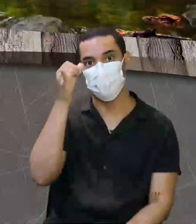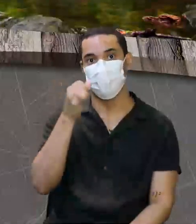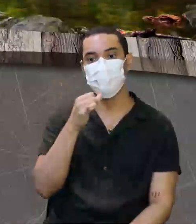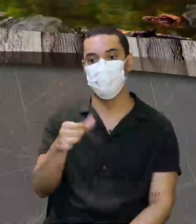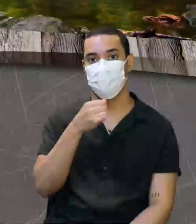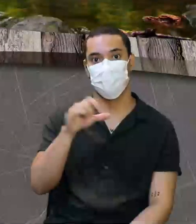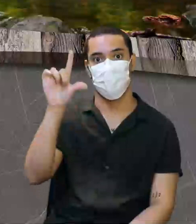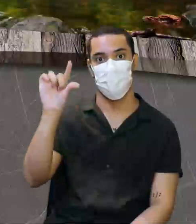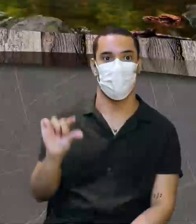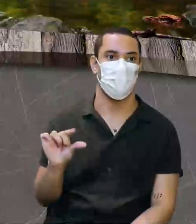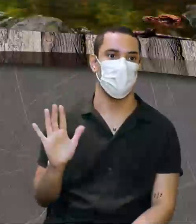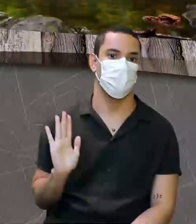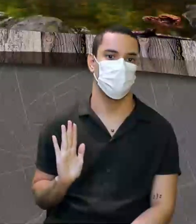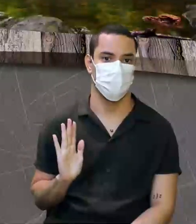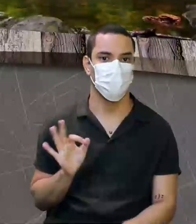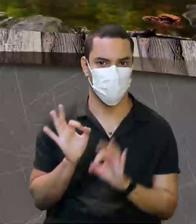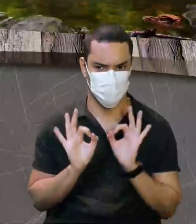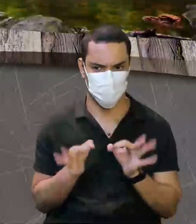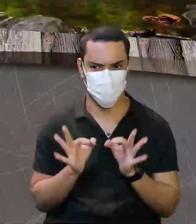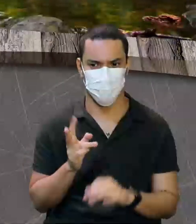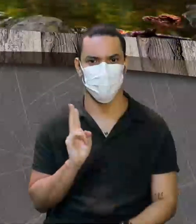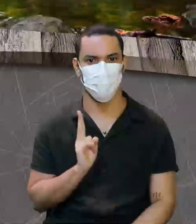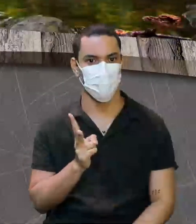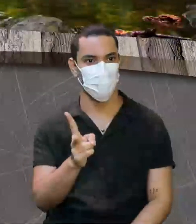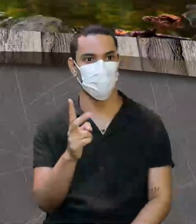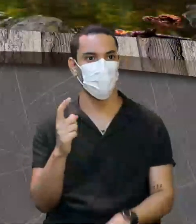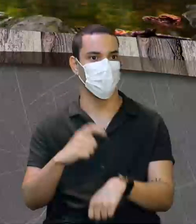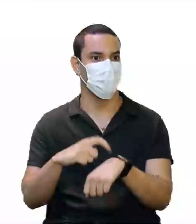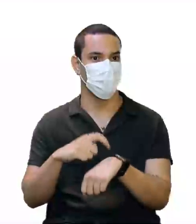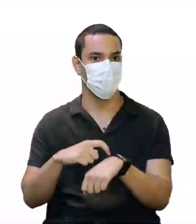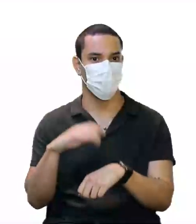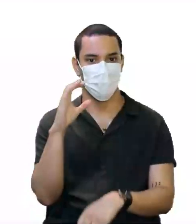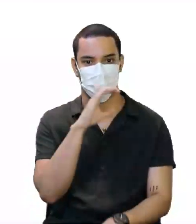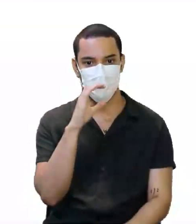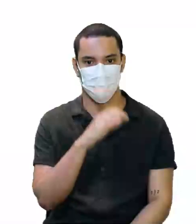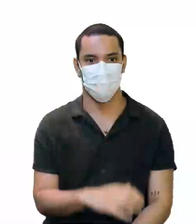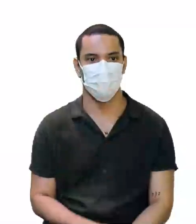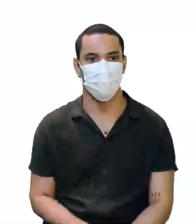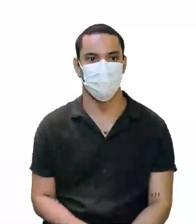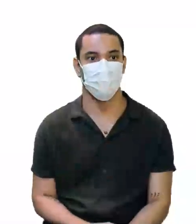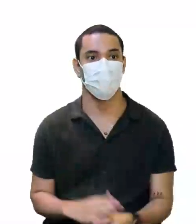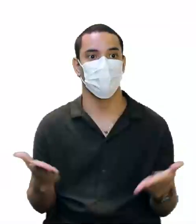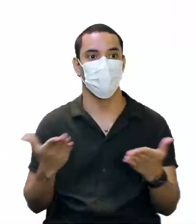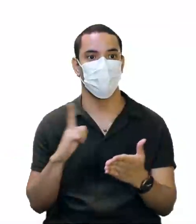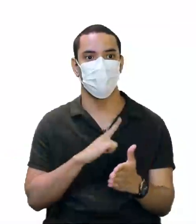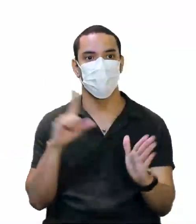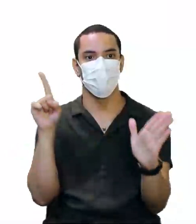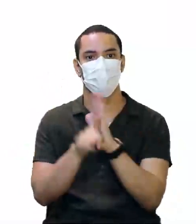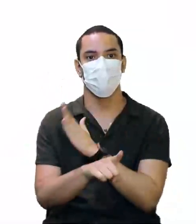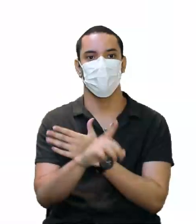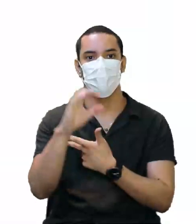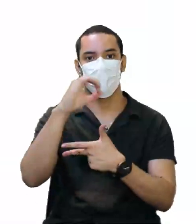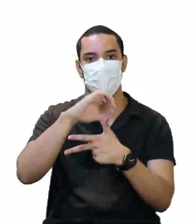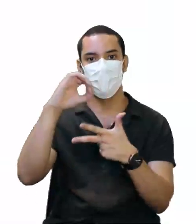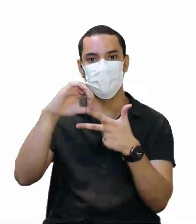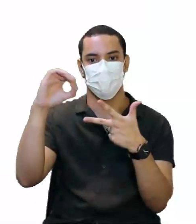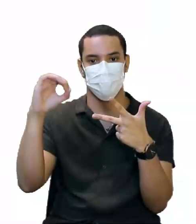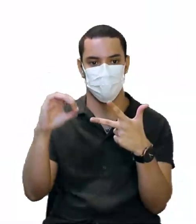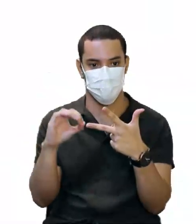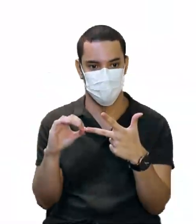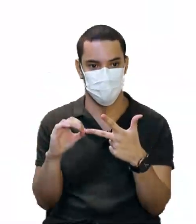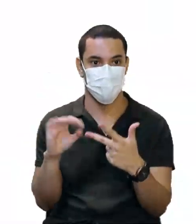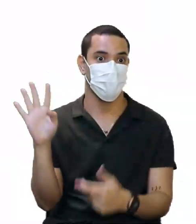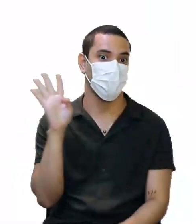energia. Tá certo? Vamos seguindo, senão não dá tempo. Vamos embora. Aí a gente tem uma questãozinha